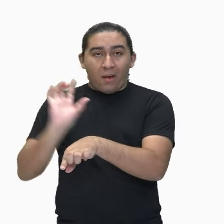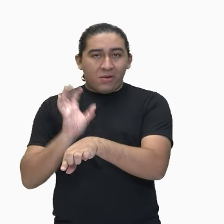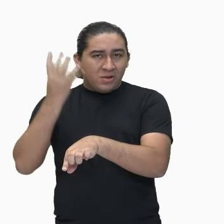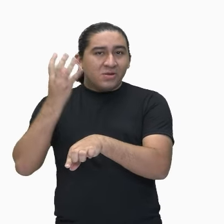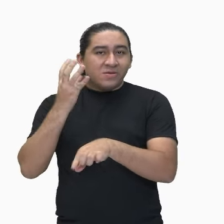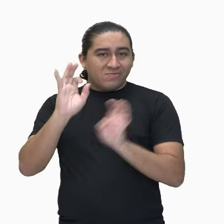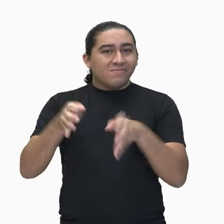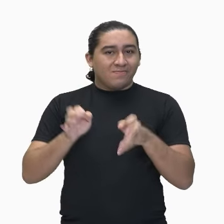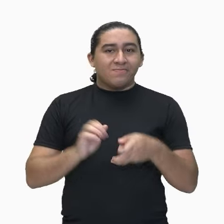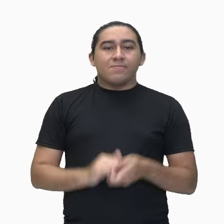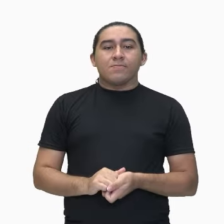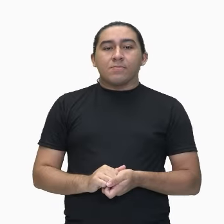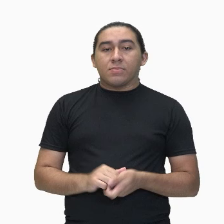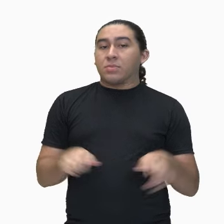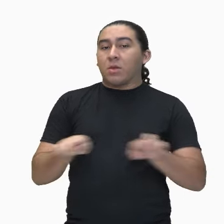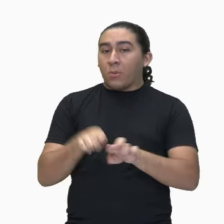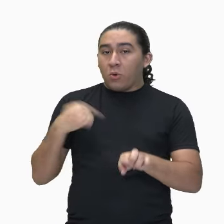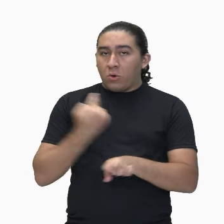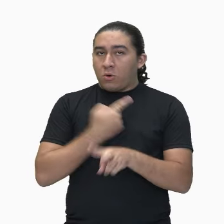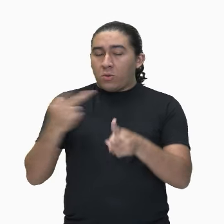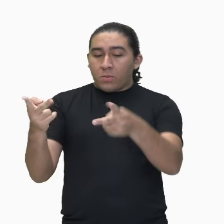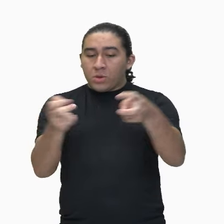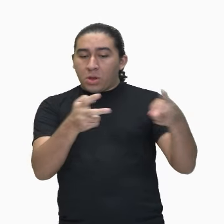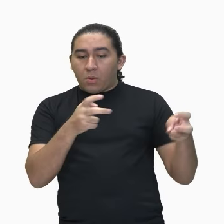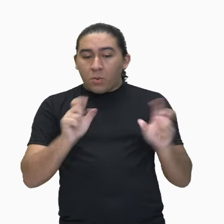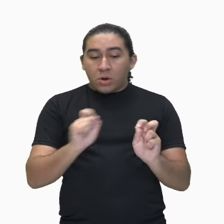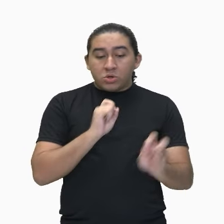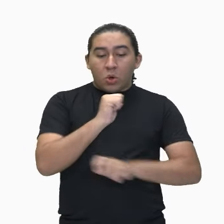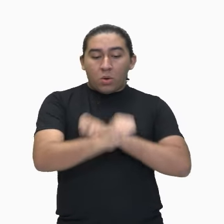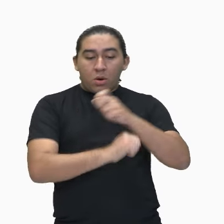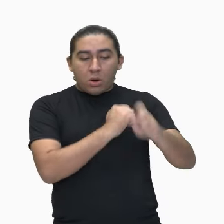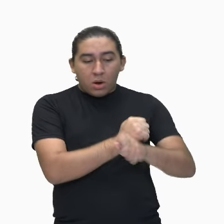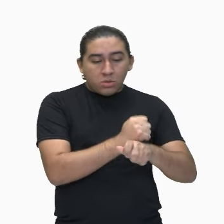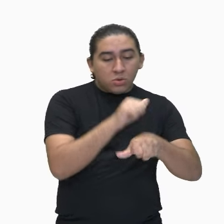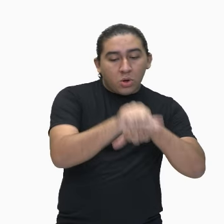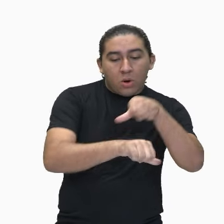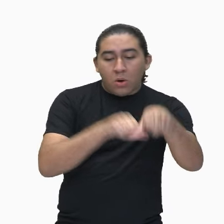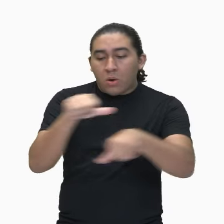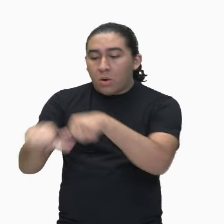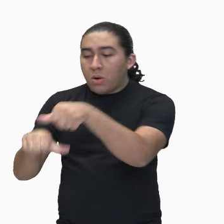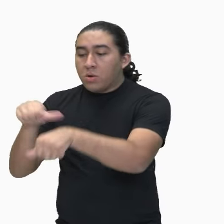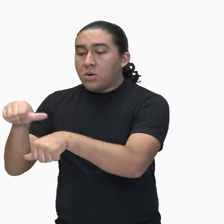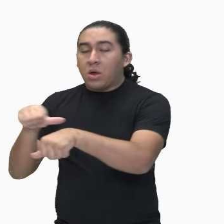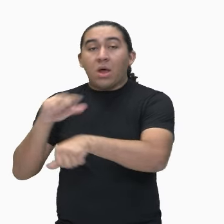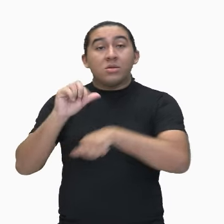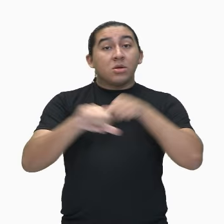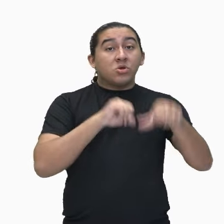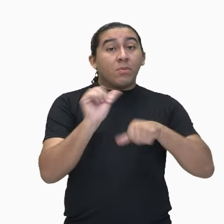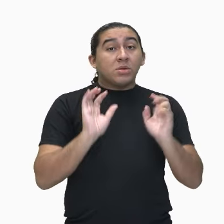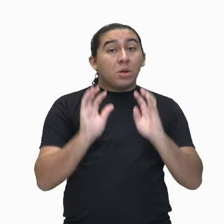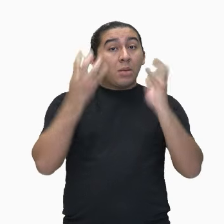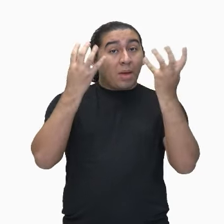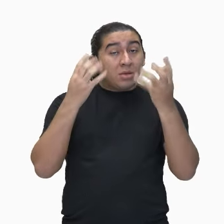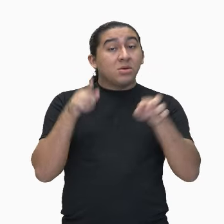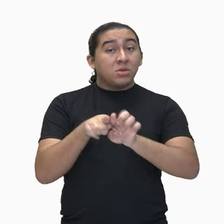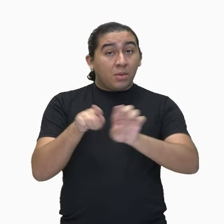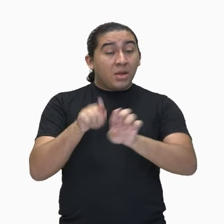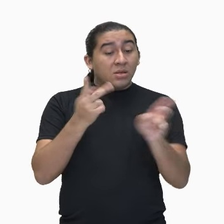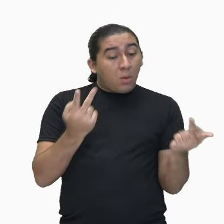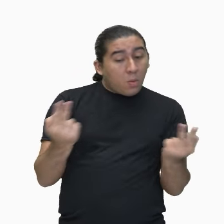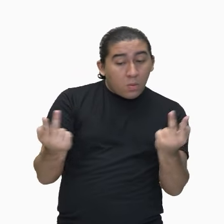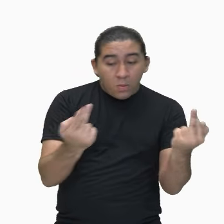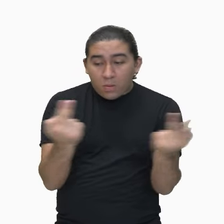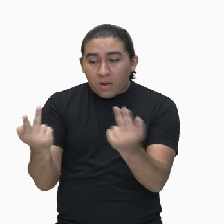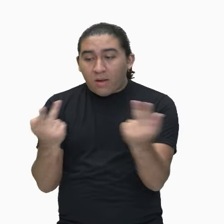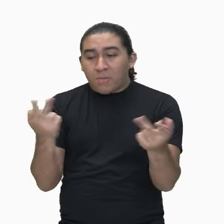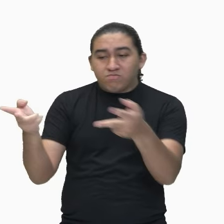daí, não é? A gente vai percebendo que de ano em ano as mudanças climáticas, né, vão acontecendo. Então eu